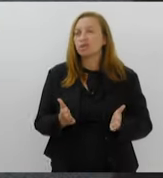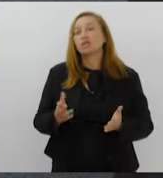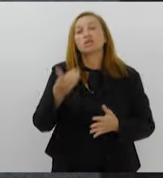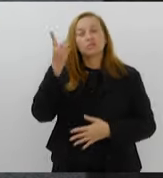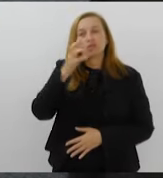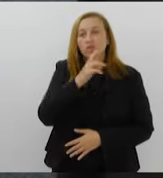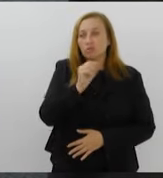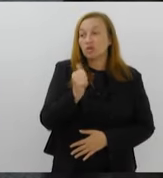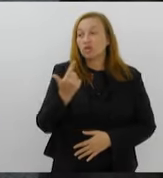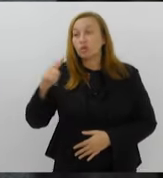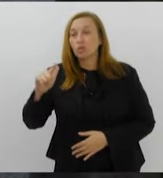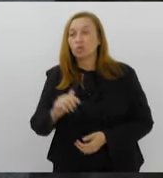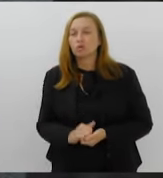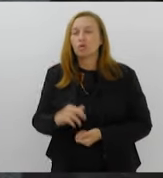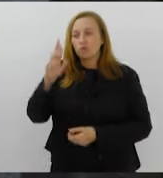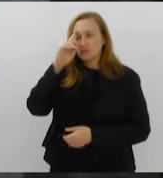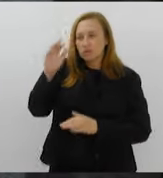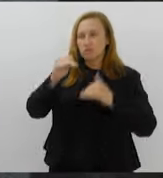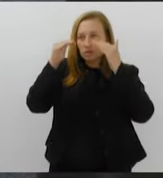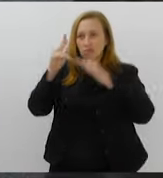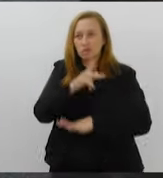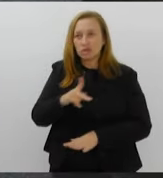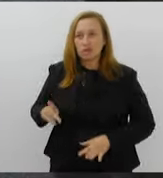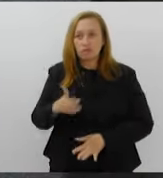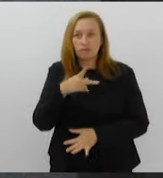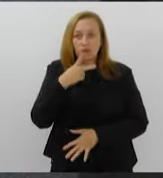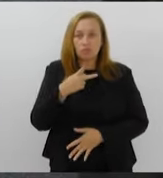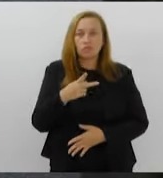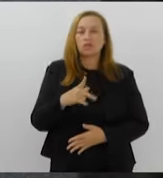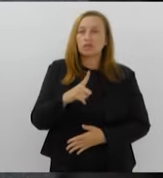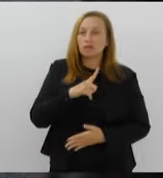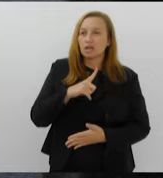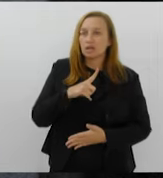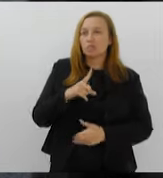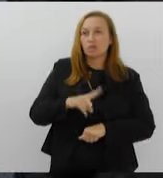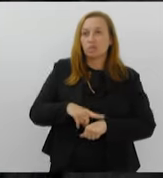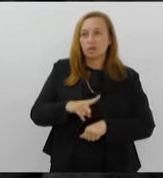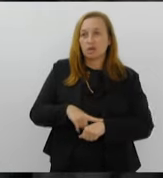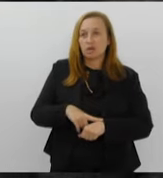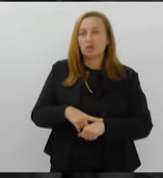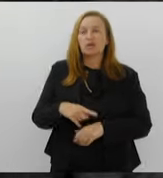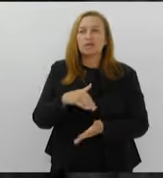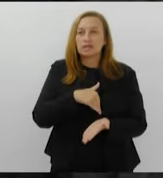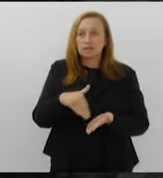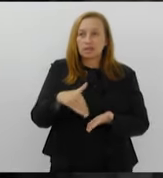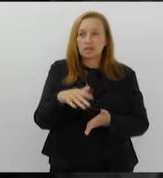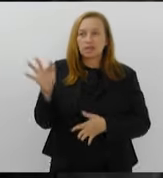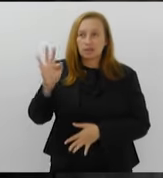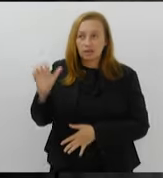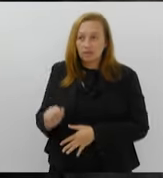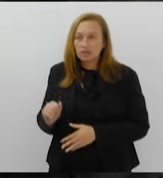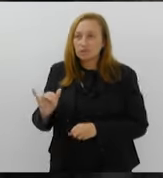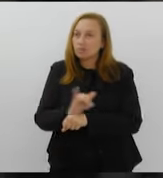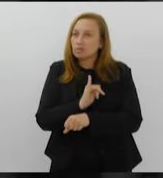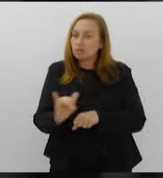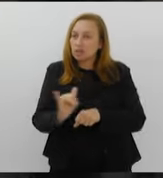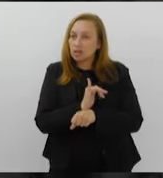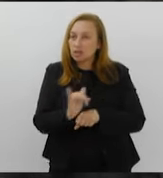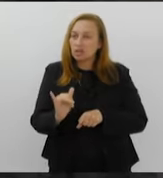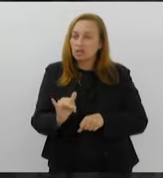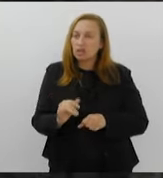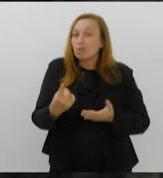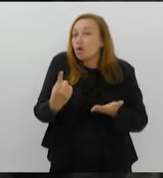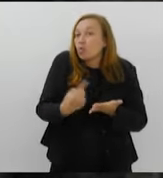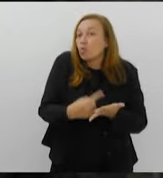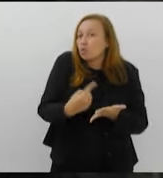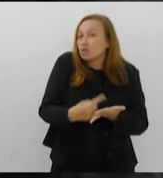outros. Vossa Excelência disse que em algum momento traria aqui o secretário de Fazenda, de Planejamento, para